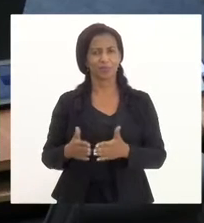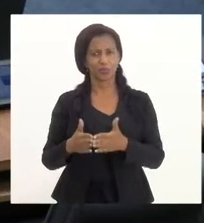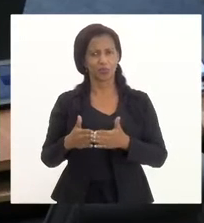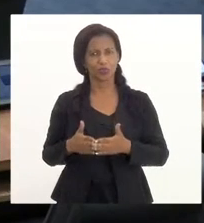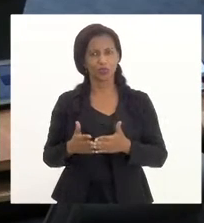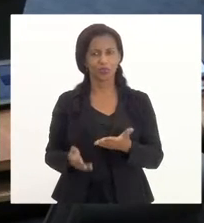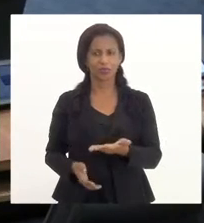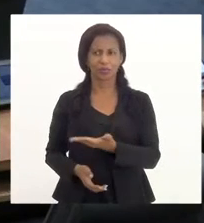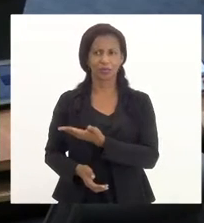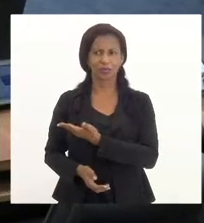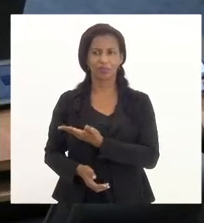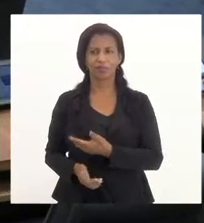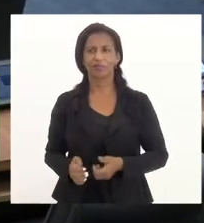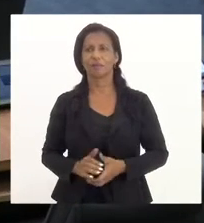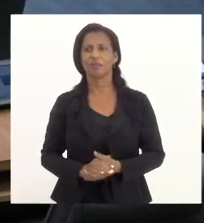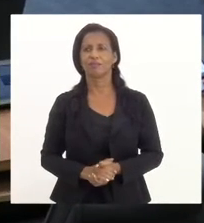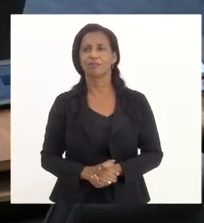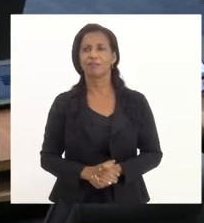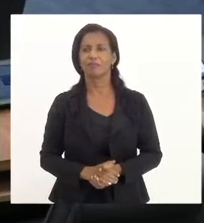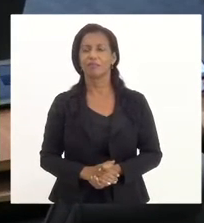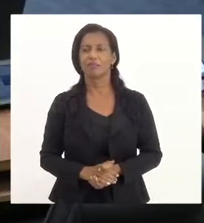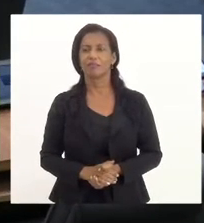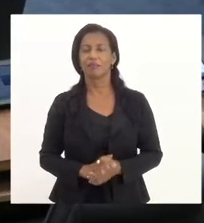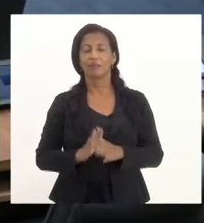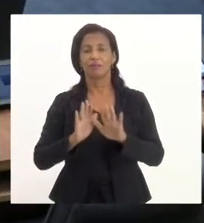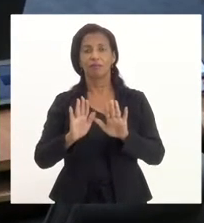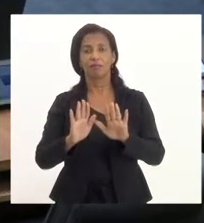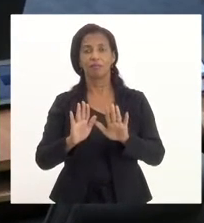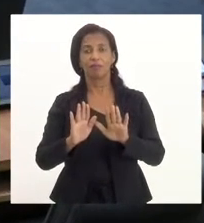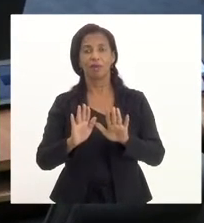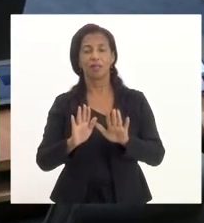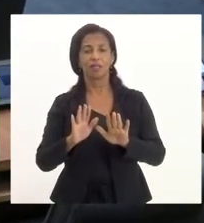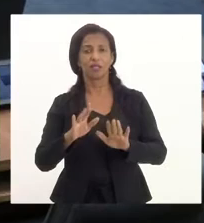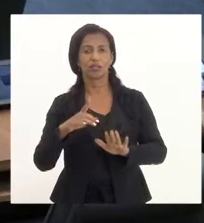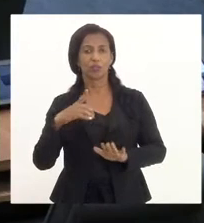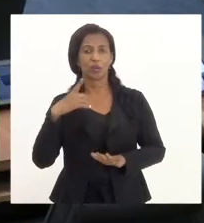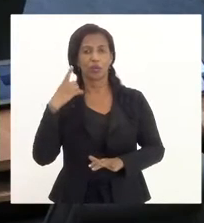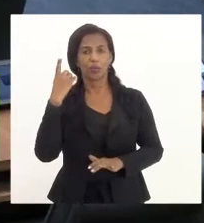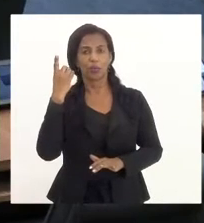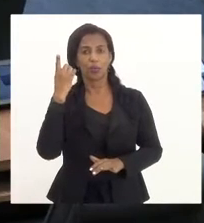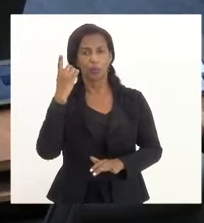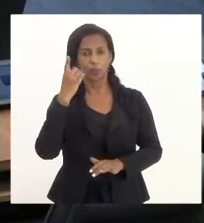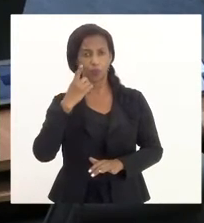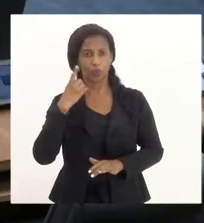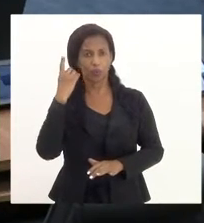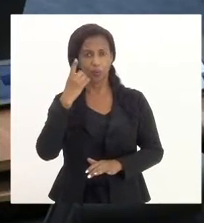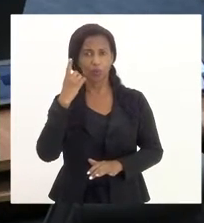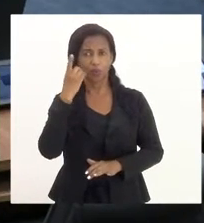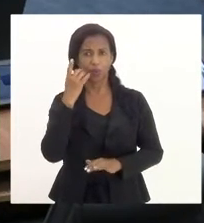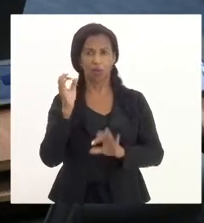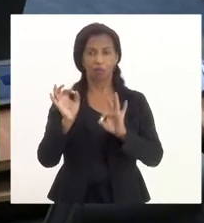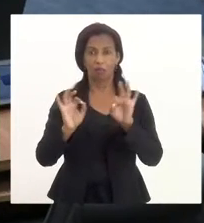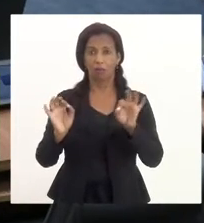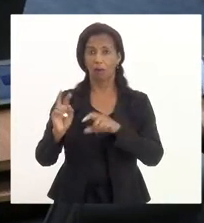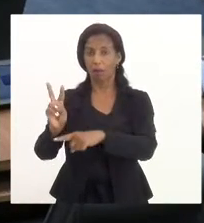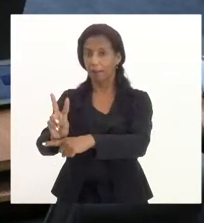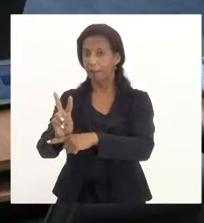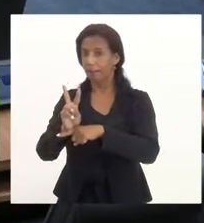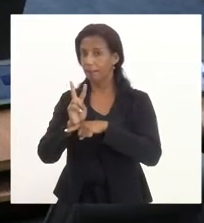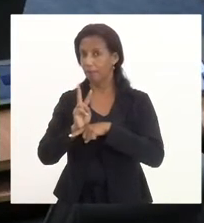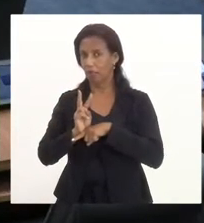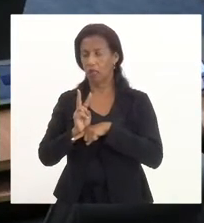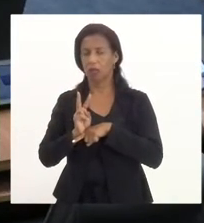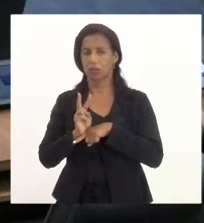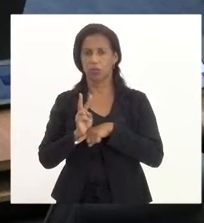mesa Oi Márcia o Parlamento não deseja que se faça mais nenhum empréstimo